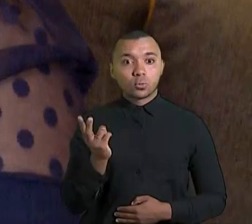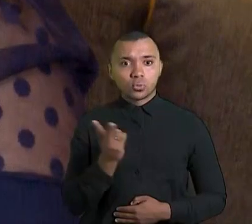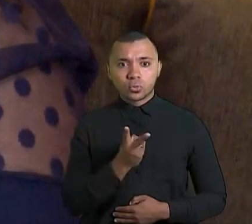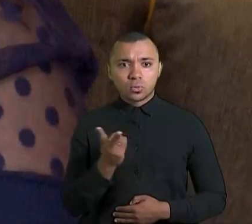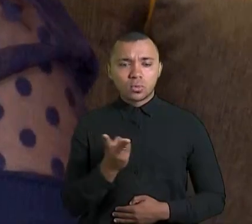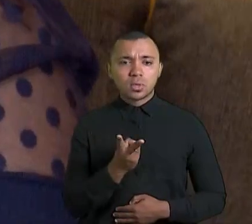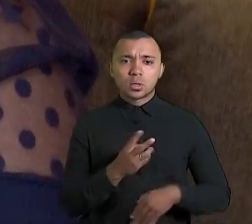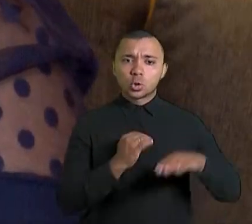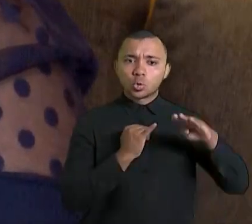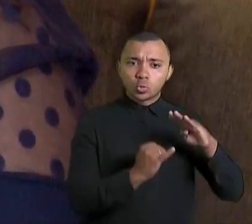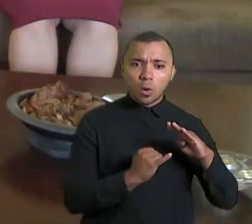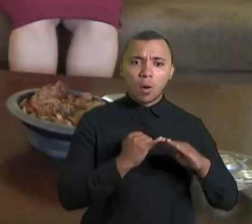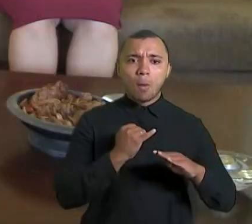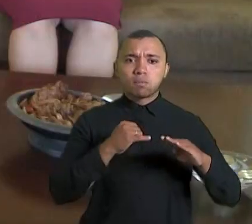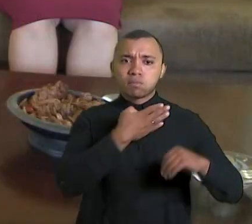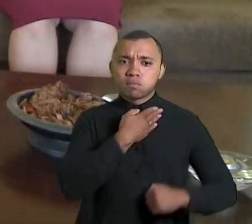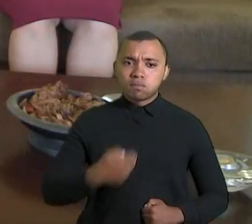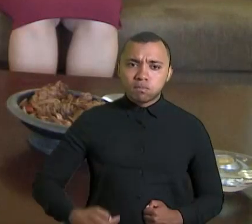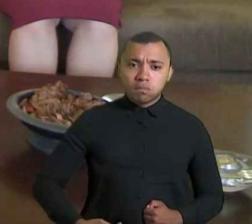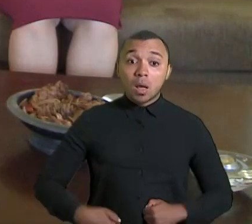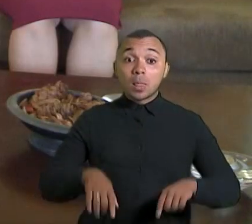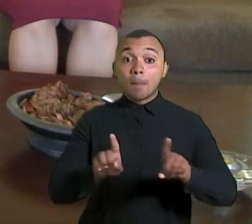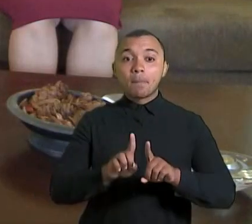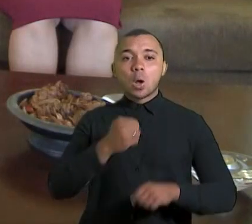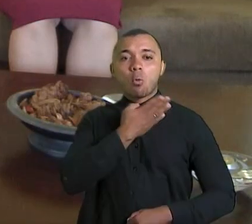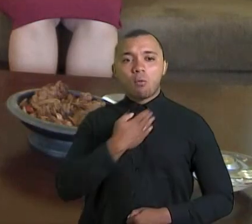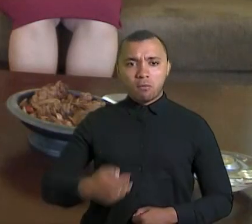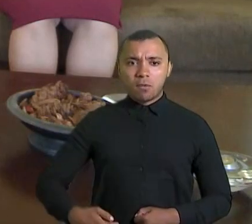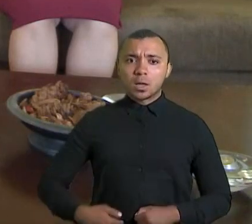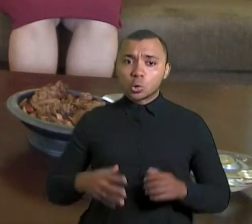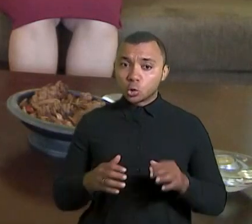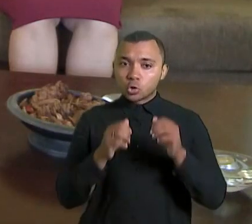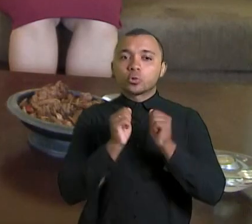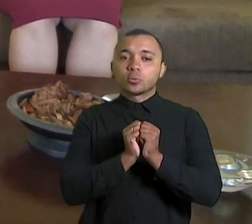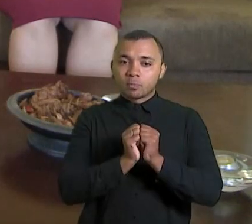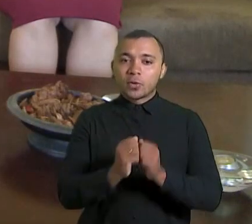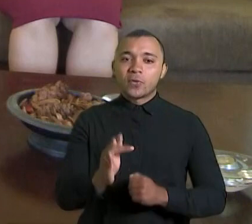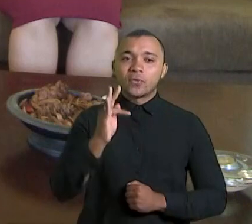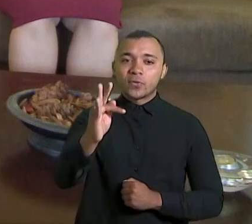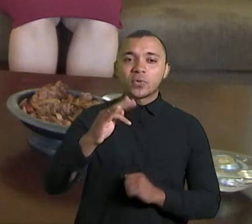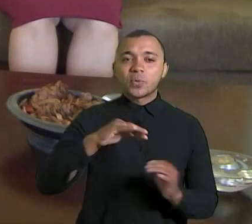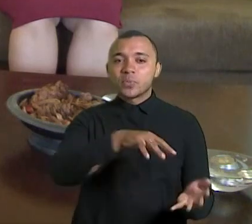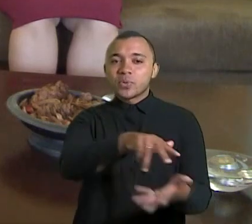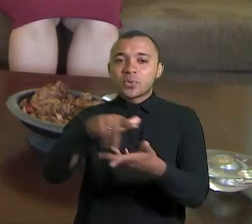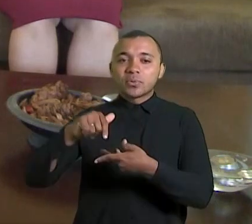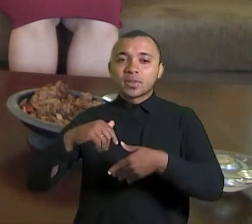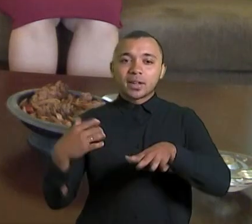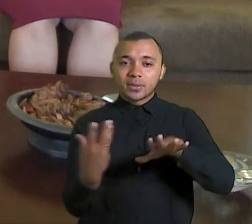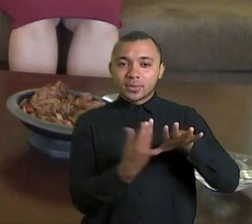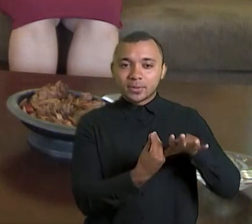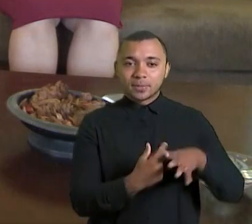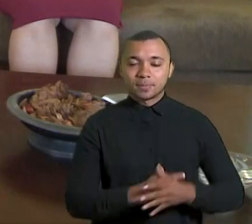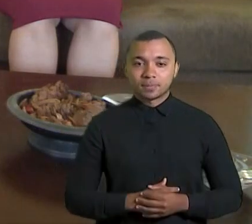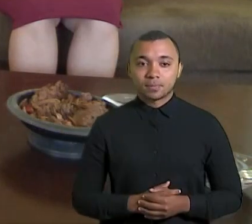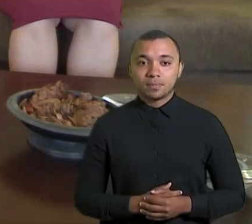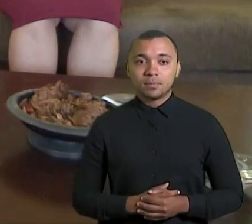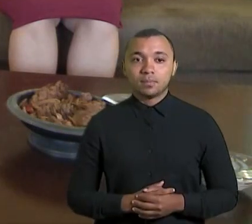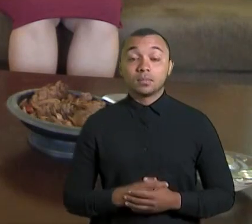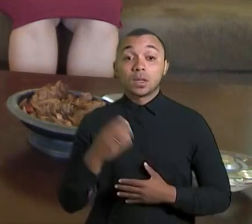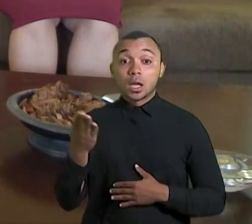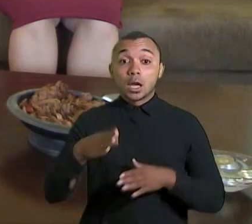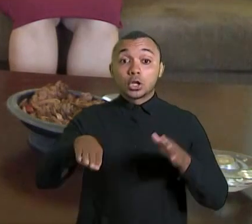juntas, com certeza nós vamos chegar em um mundo mais inclusivo. Irani, você chegou no Instituto